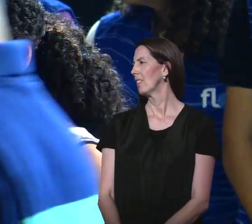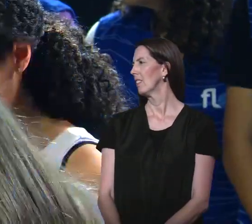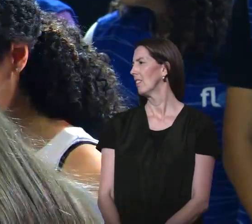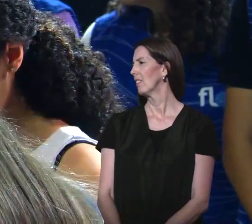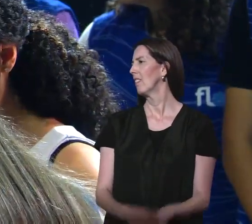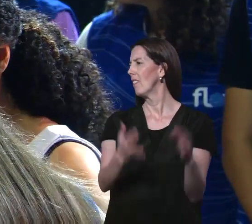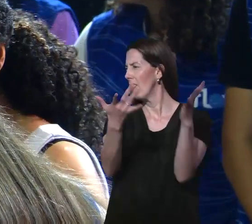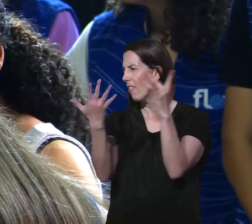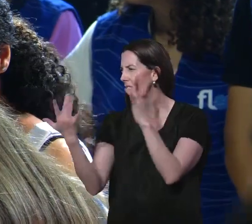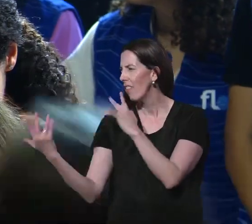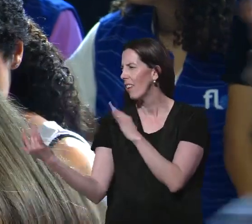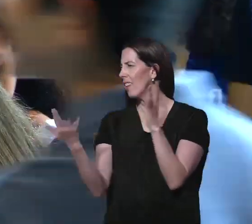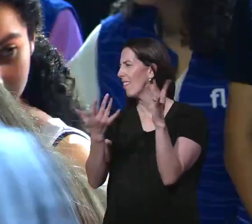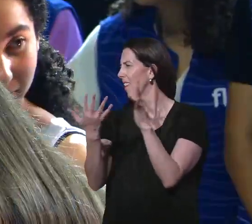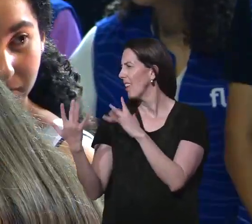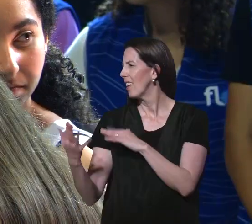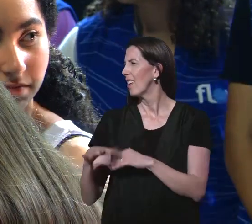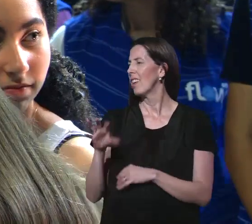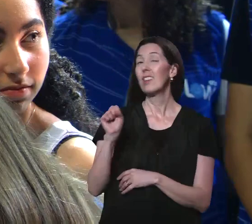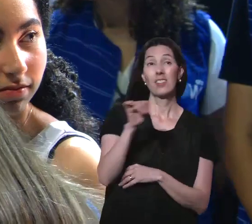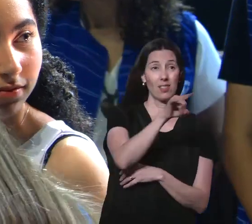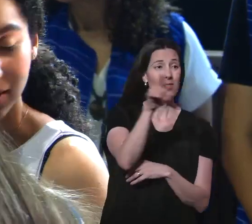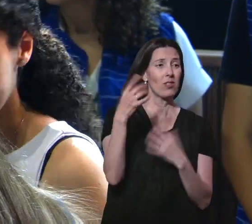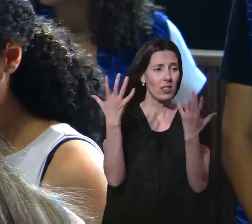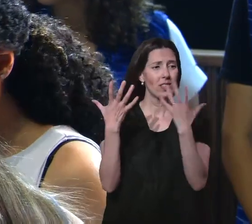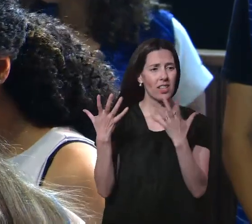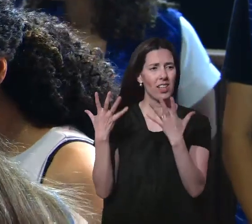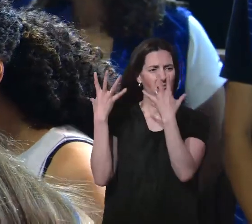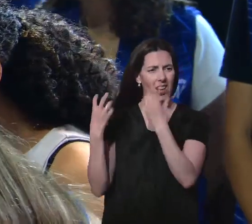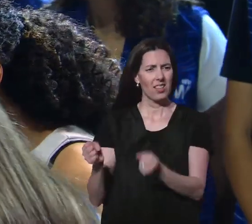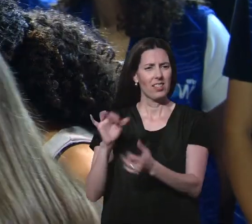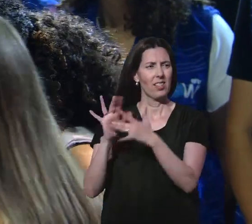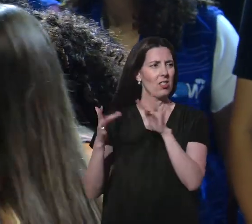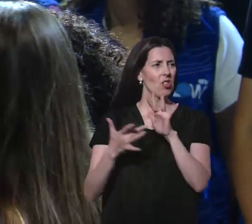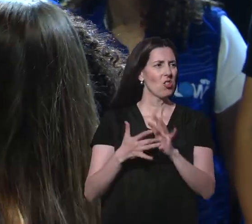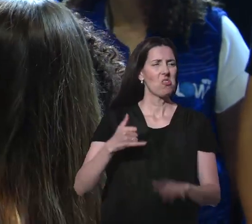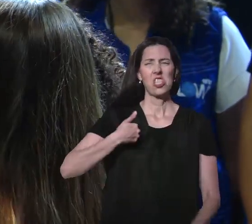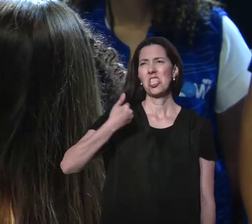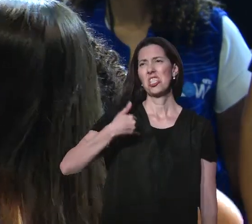Venha. Se você quer entregar a sua vida para Jesus, não importa a sua idade.